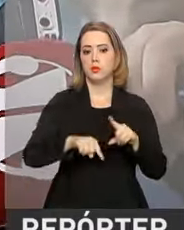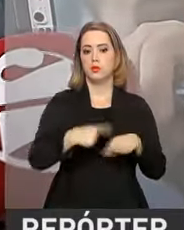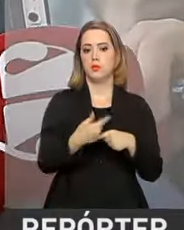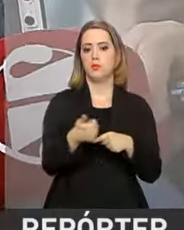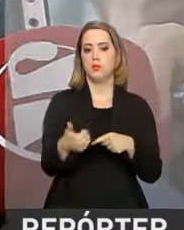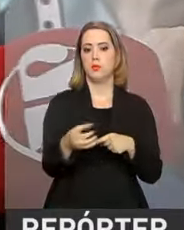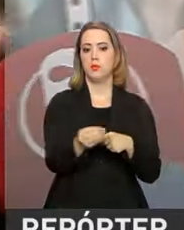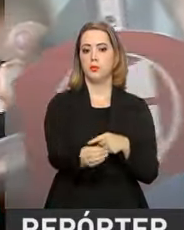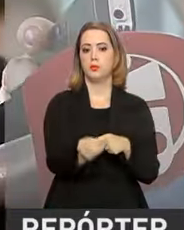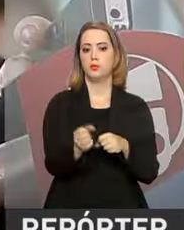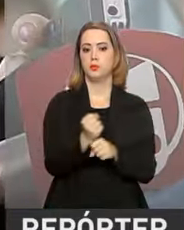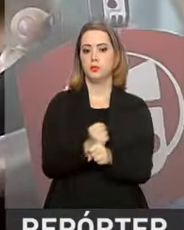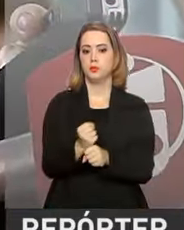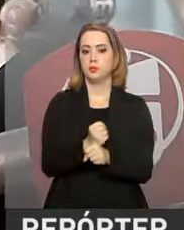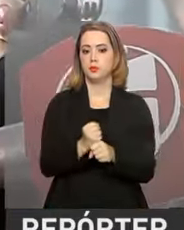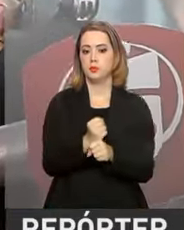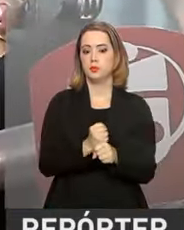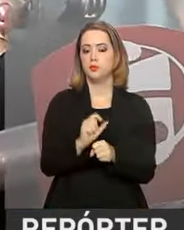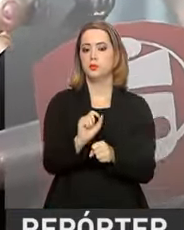10 anos,